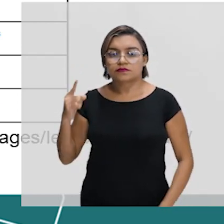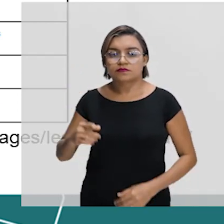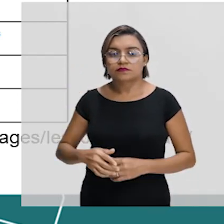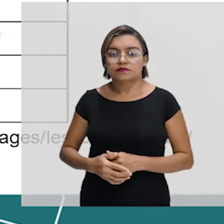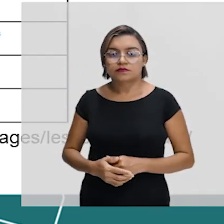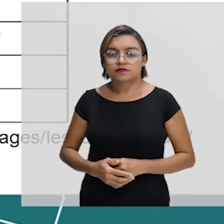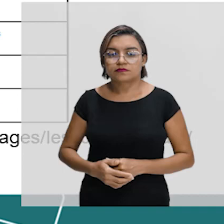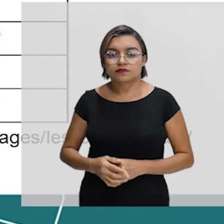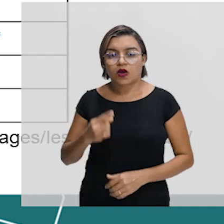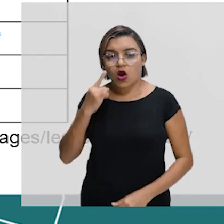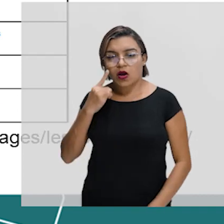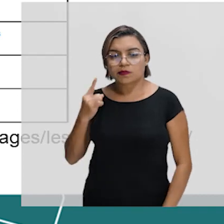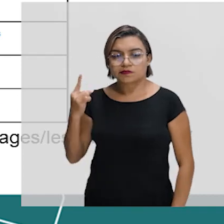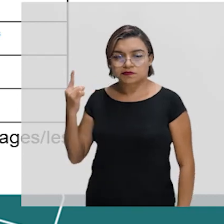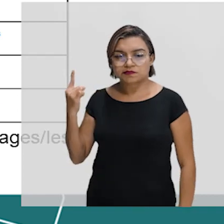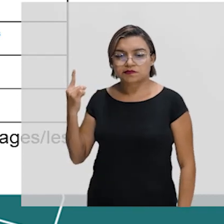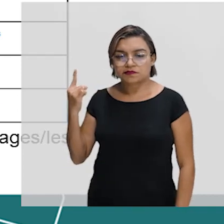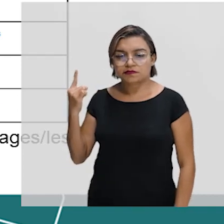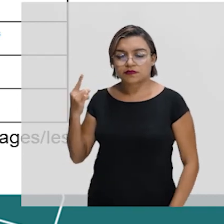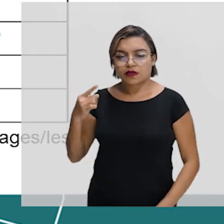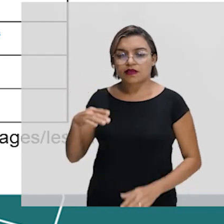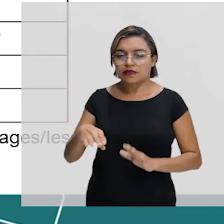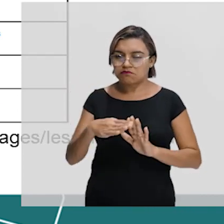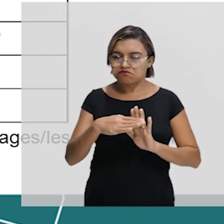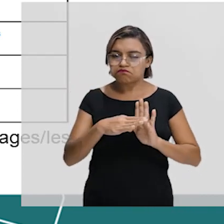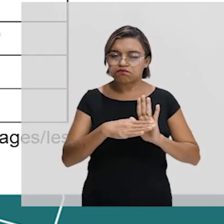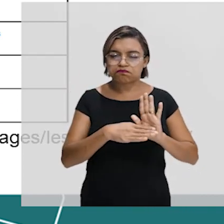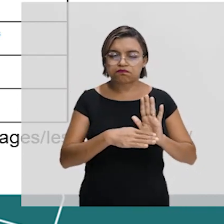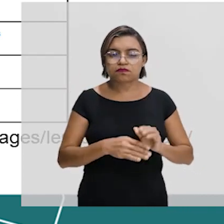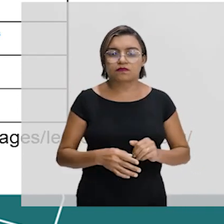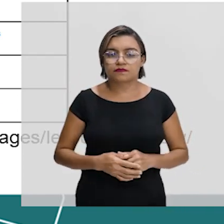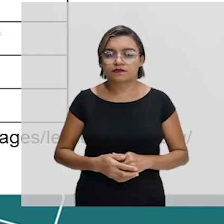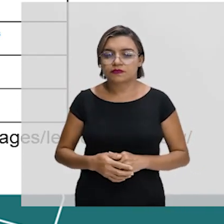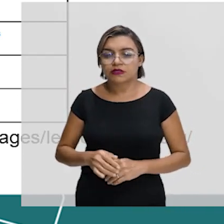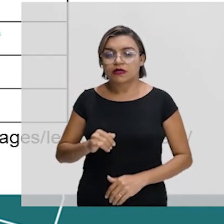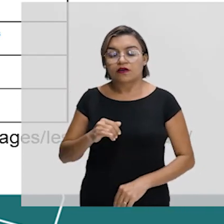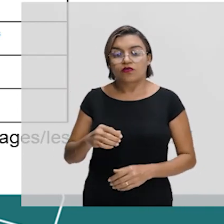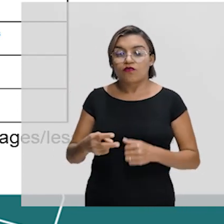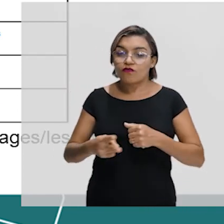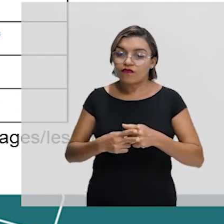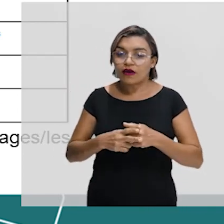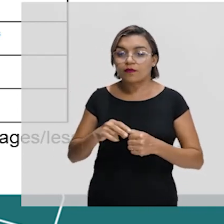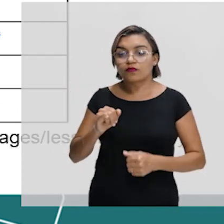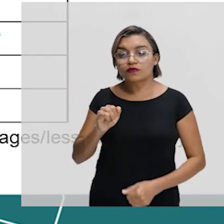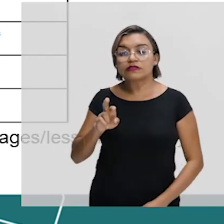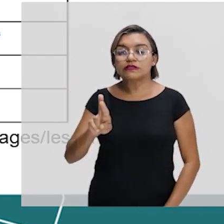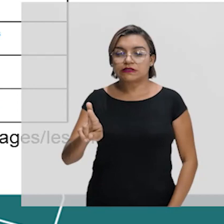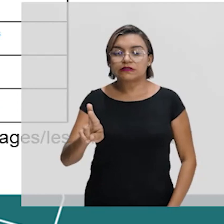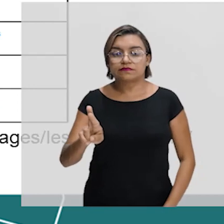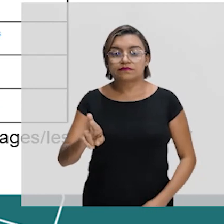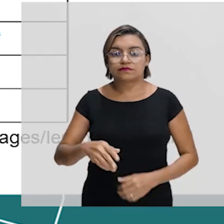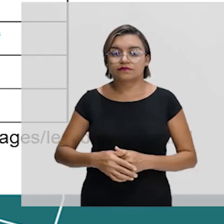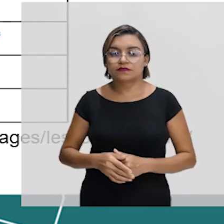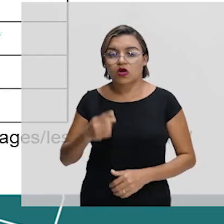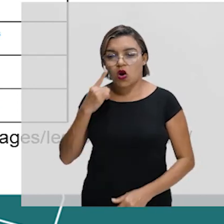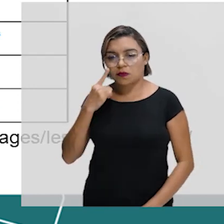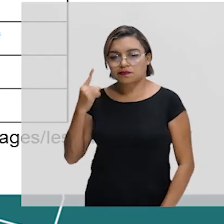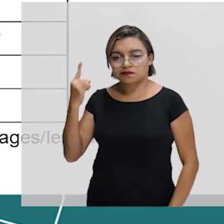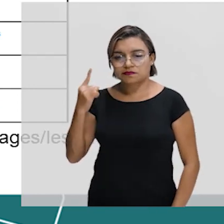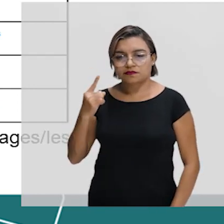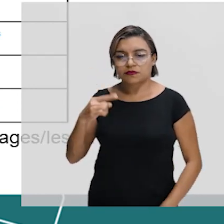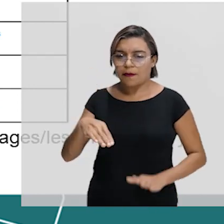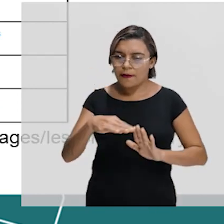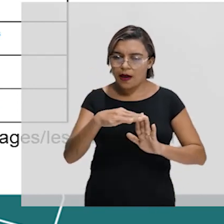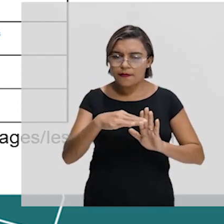que é o verbo saber, sepas, sepa, sepamos, sepais, sepam. E o verbo ir, de segunda conjugação, vaya, vayas,